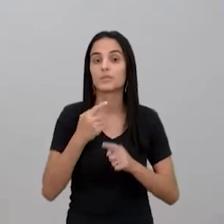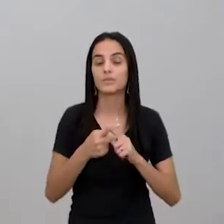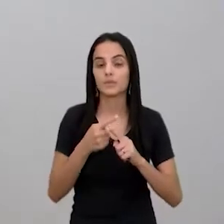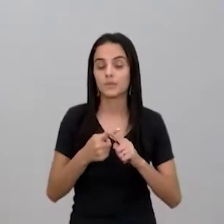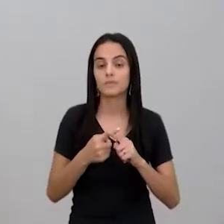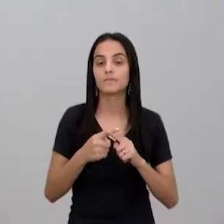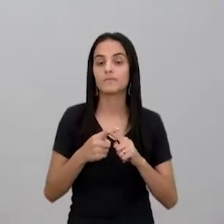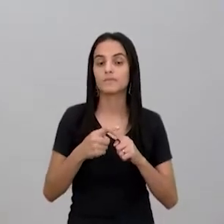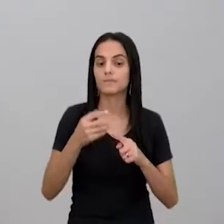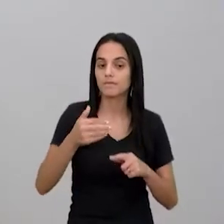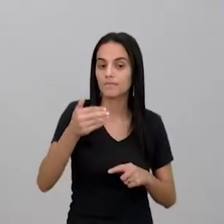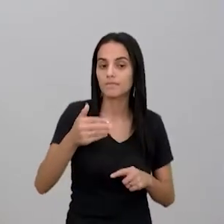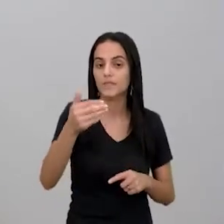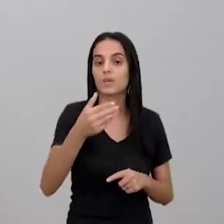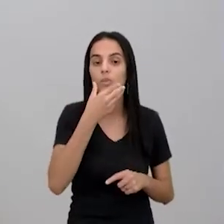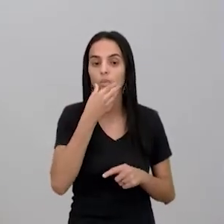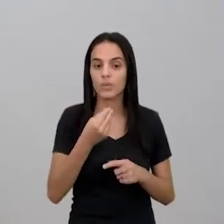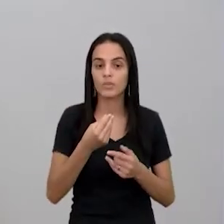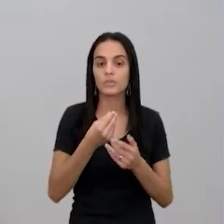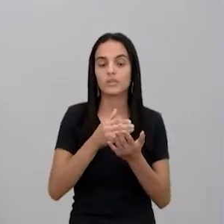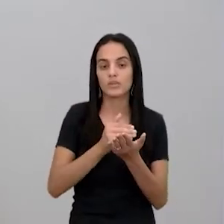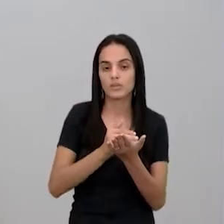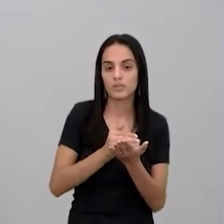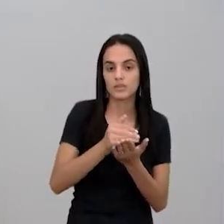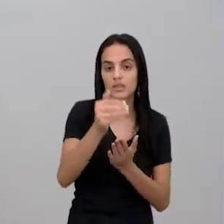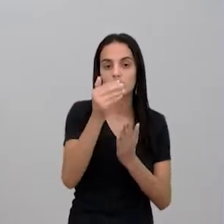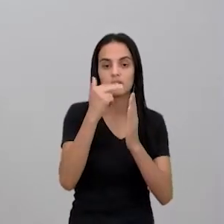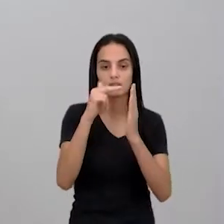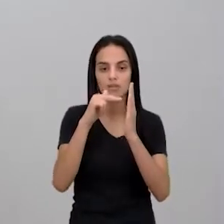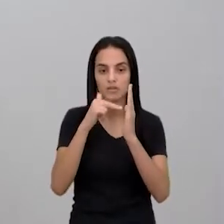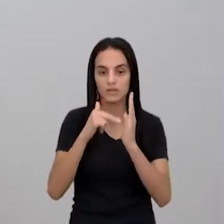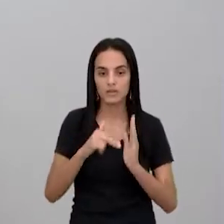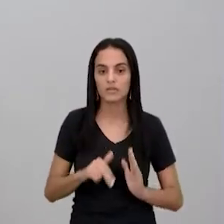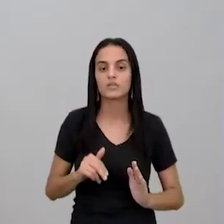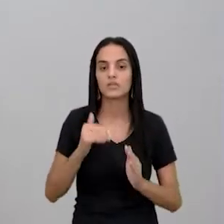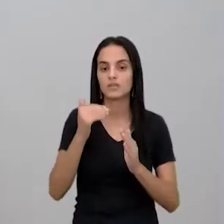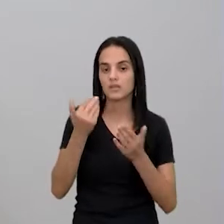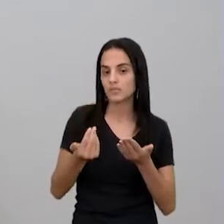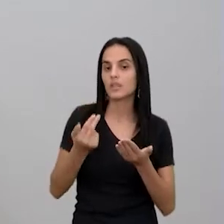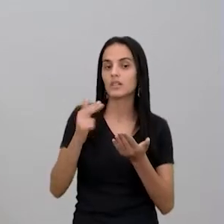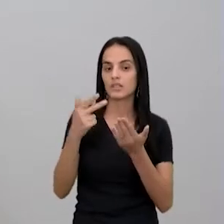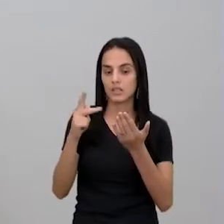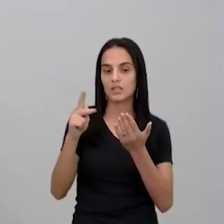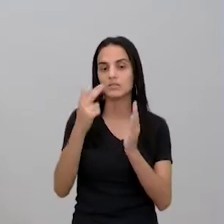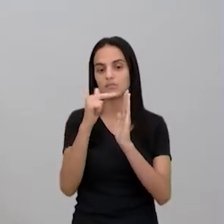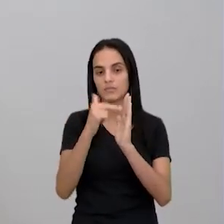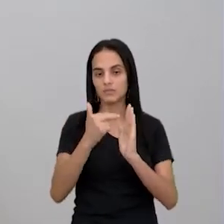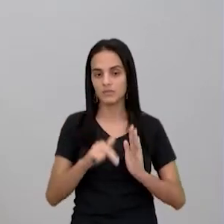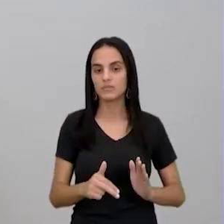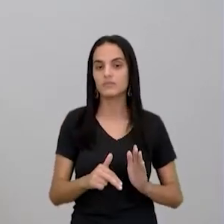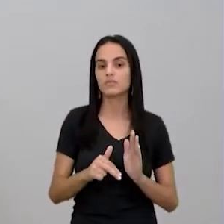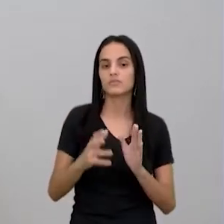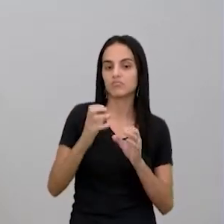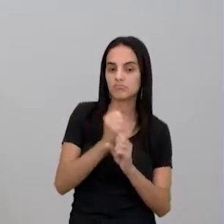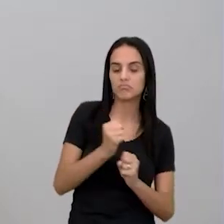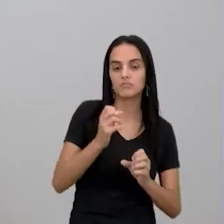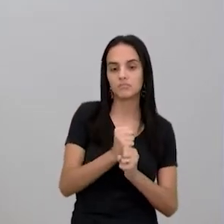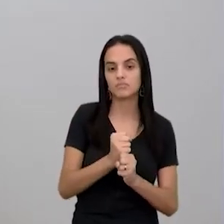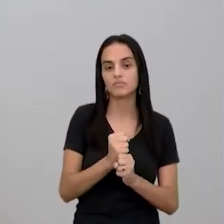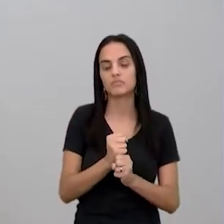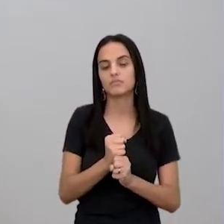o solo, você fazer o revezamento do plantio, que é a técnica do pousio, essa que eu comentei, do moinho,